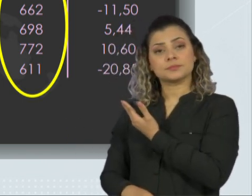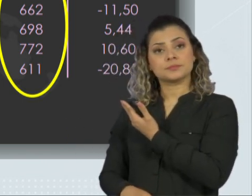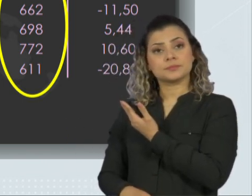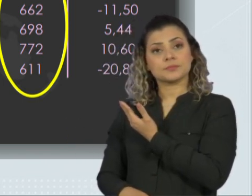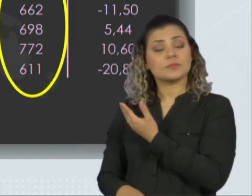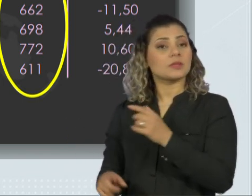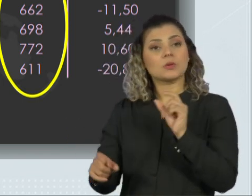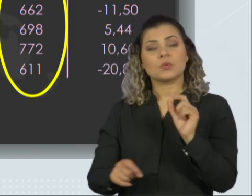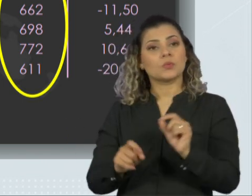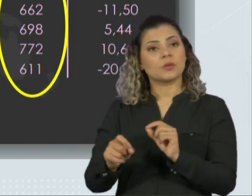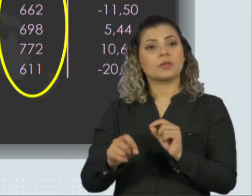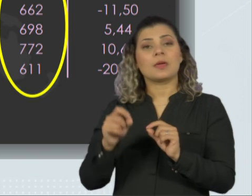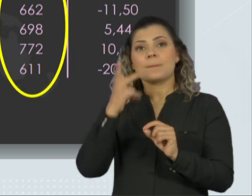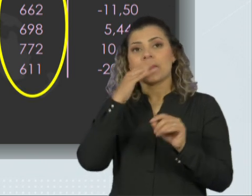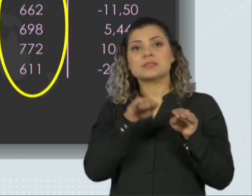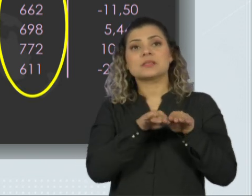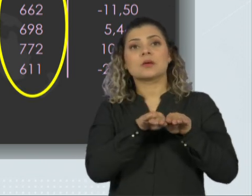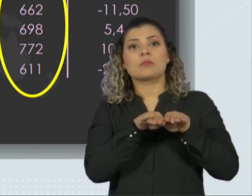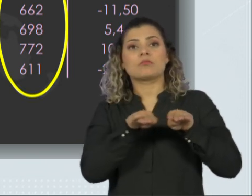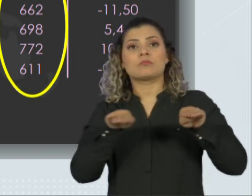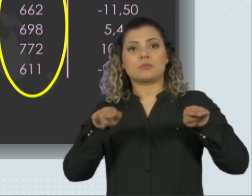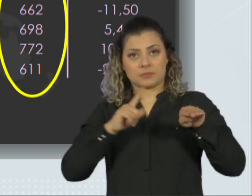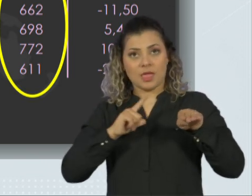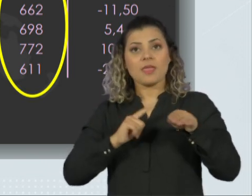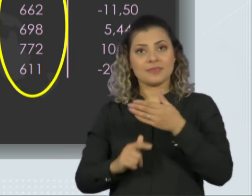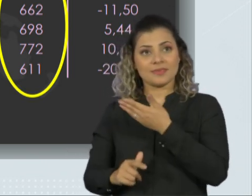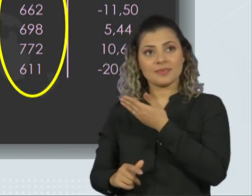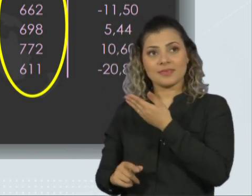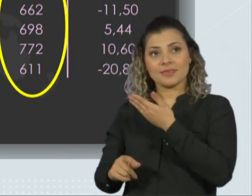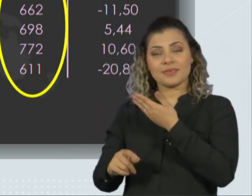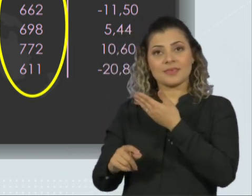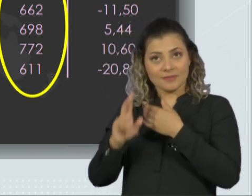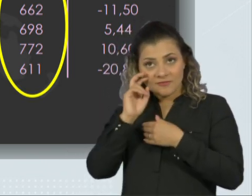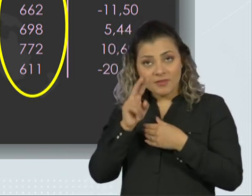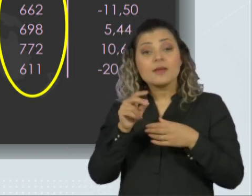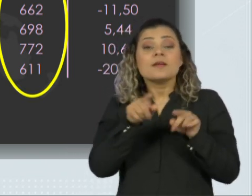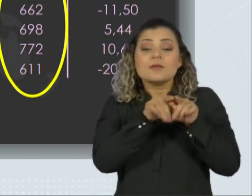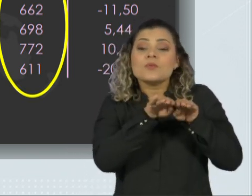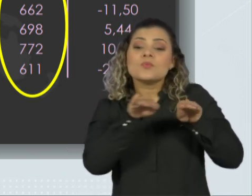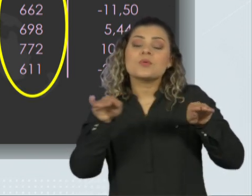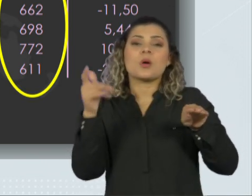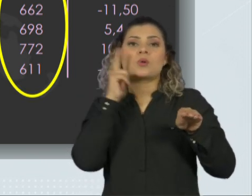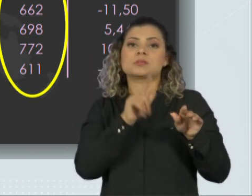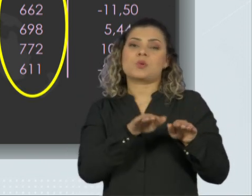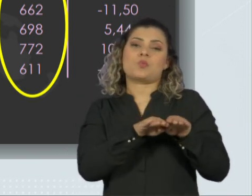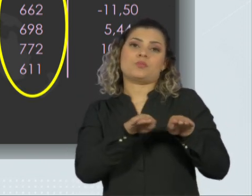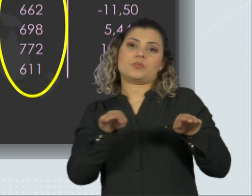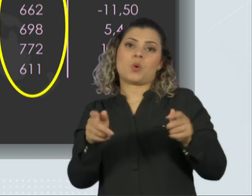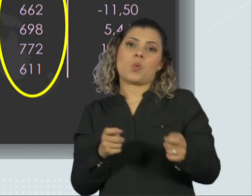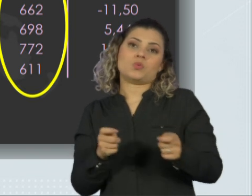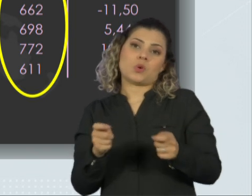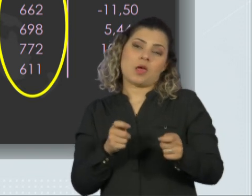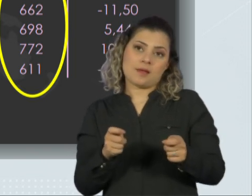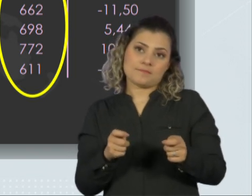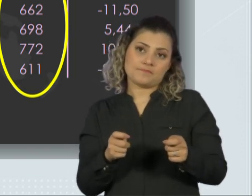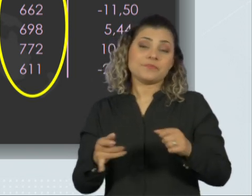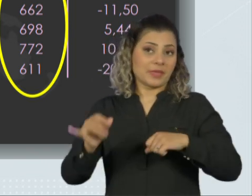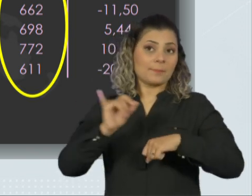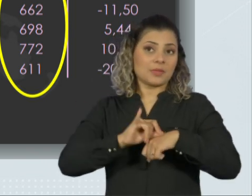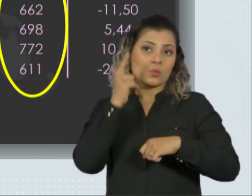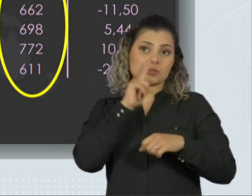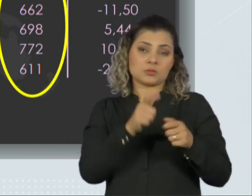o estabelecimento de um platô nas últimas 6 semanas em relação aos novos casos na